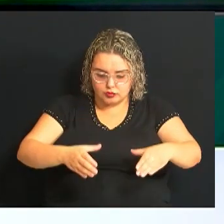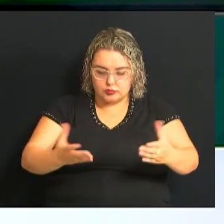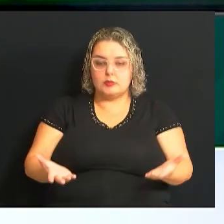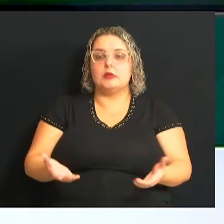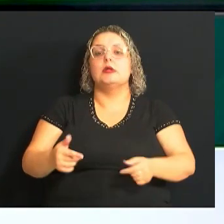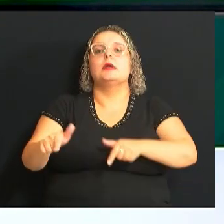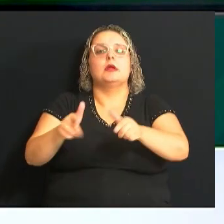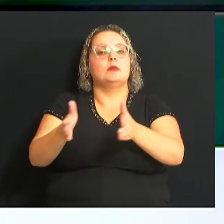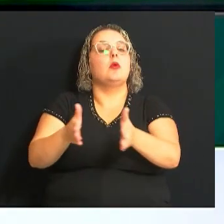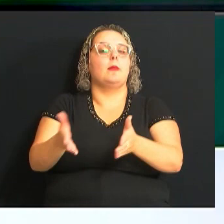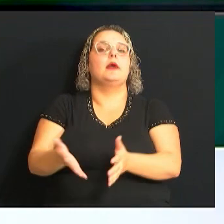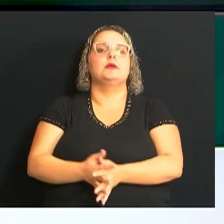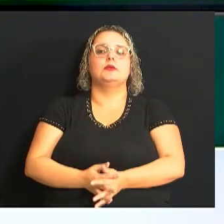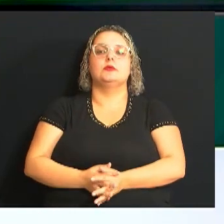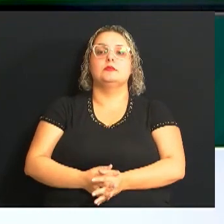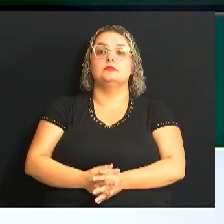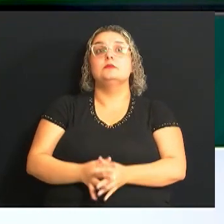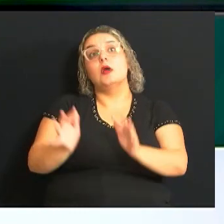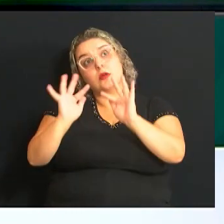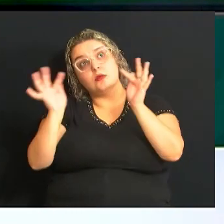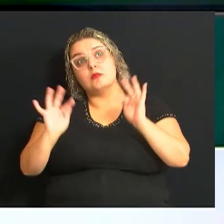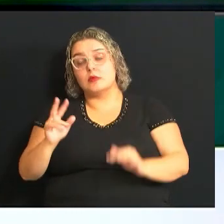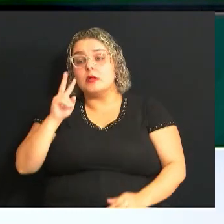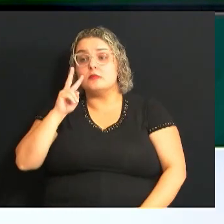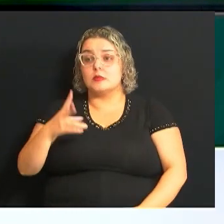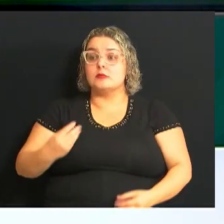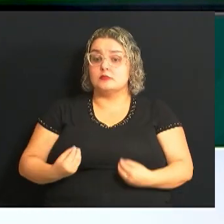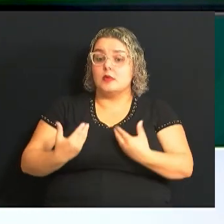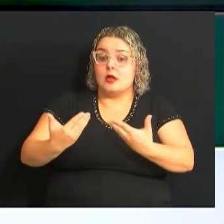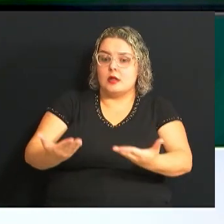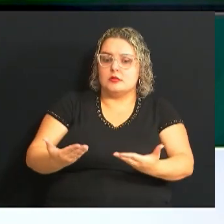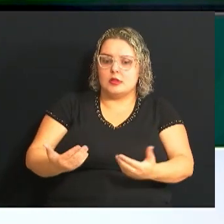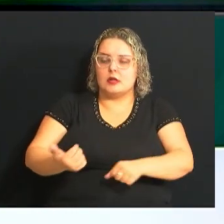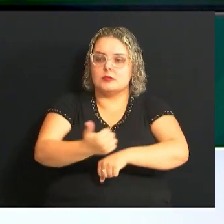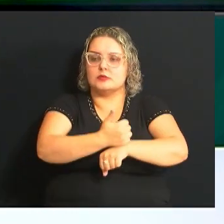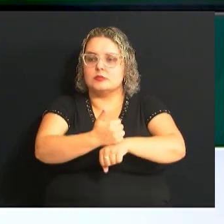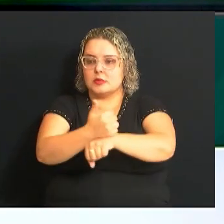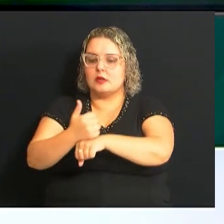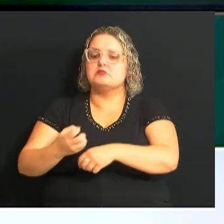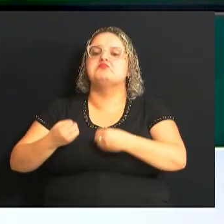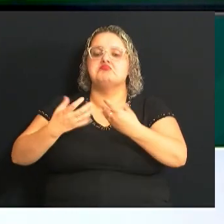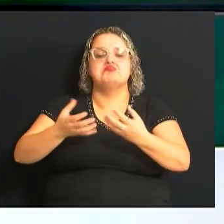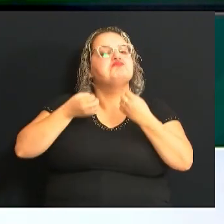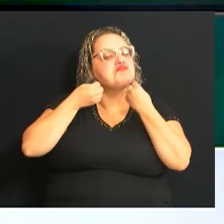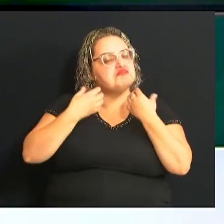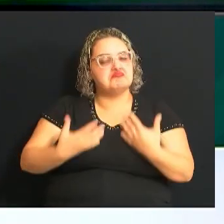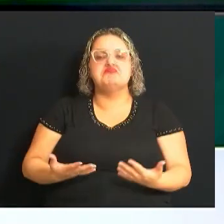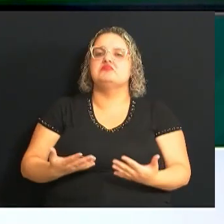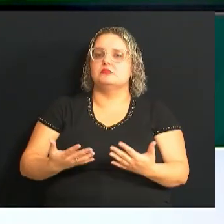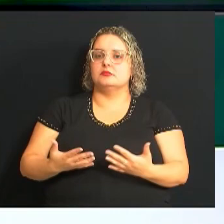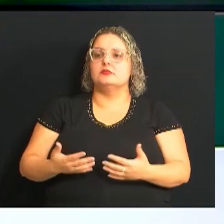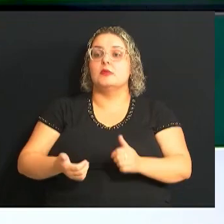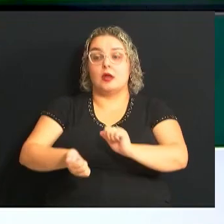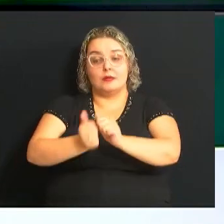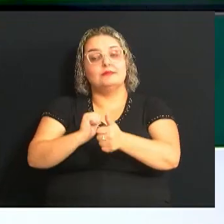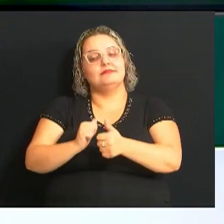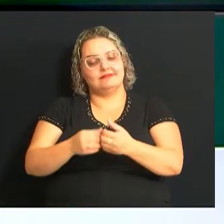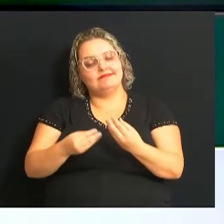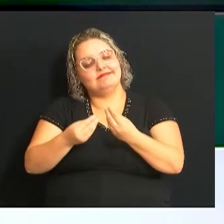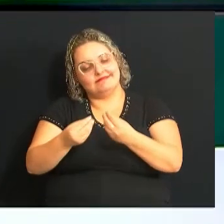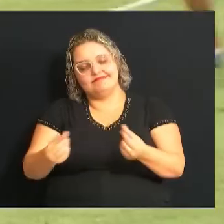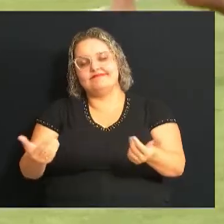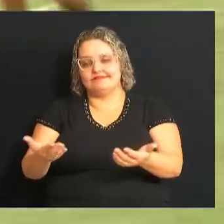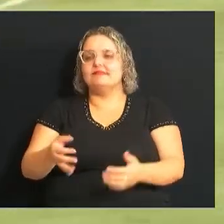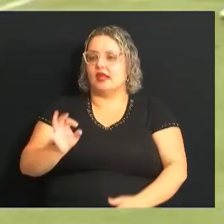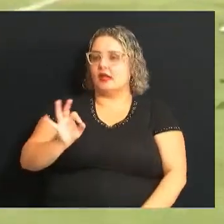Então, estou muito feliz pelo que eu vi, a entrega dos jogadores que chegaram está sendo muito boa. São jogadores de muita qualidade, então tenho